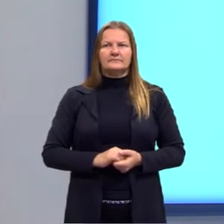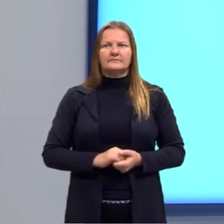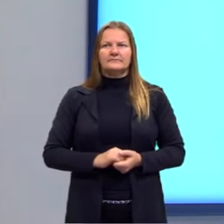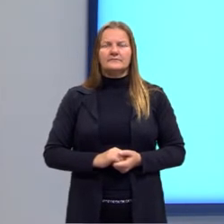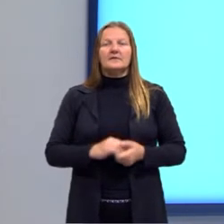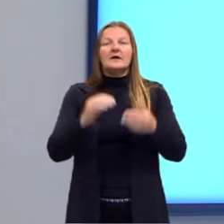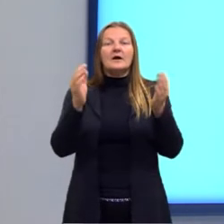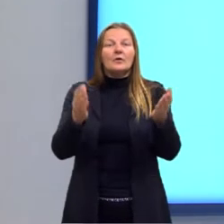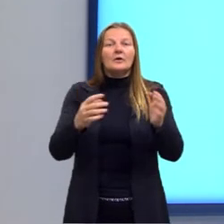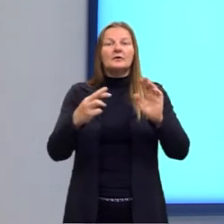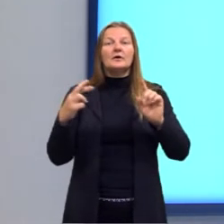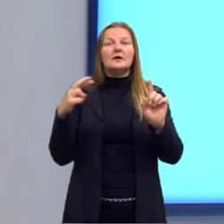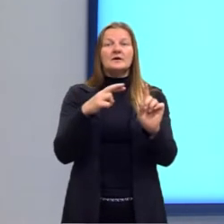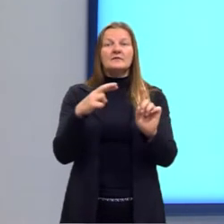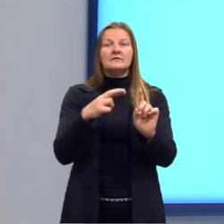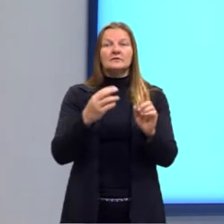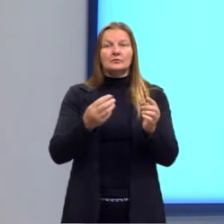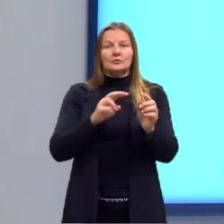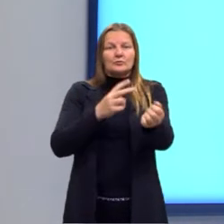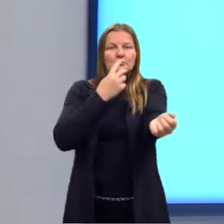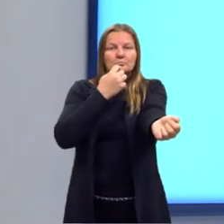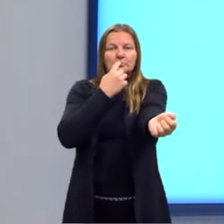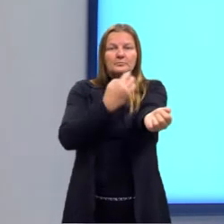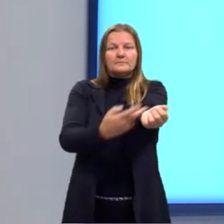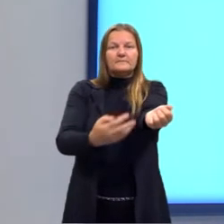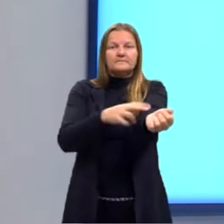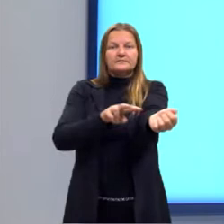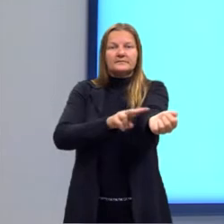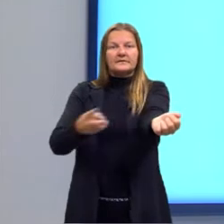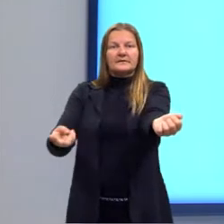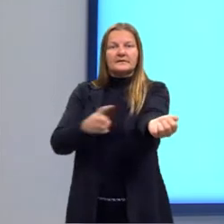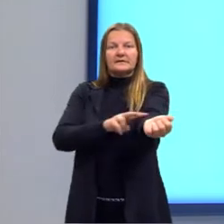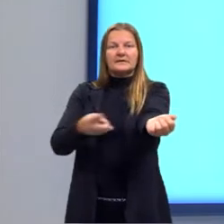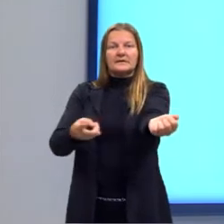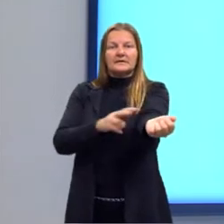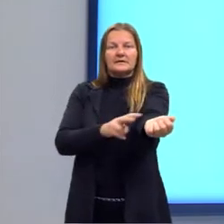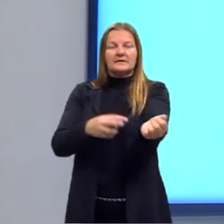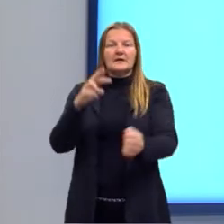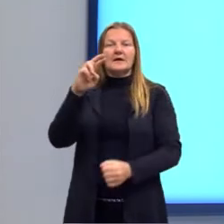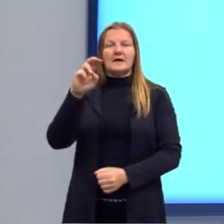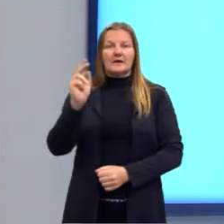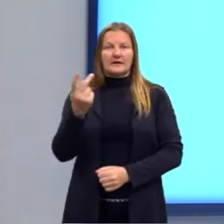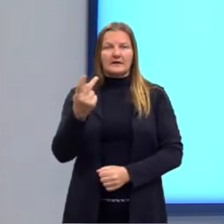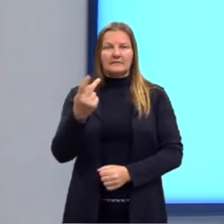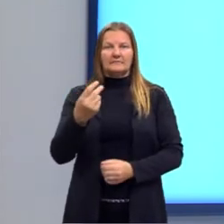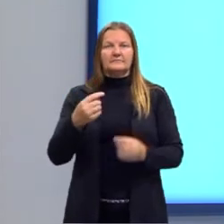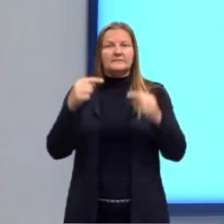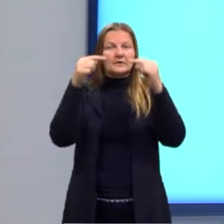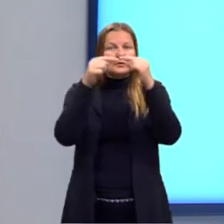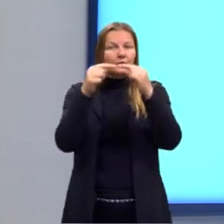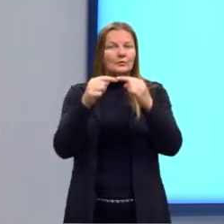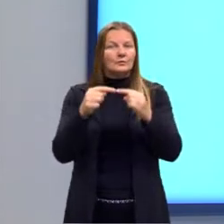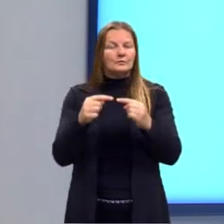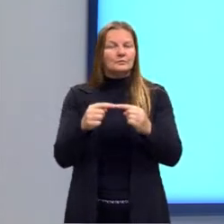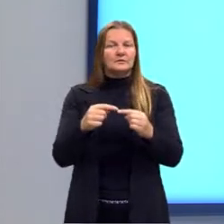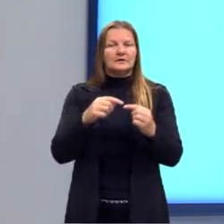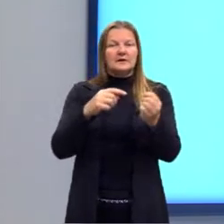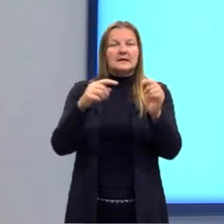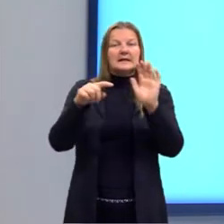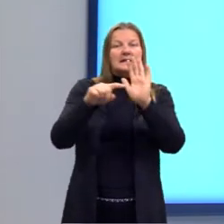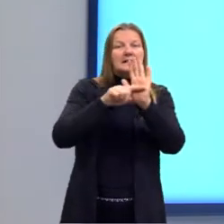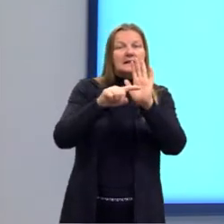agora referente então a transfusão de sangue referente ao fator RH Então se indivíduos RH